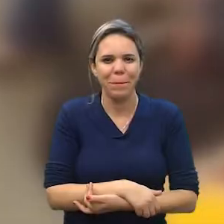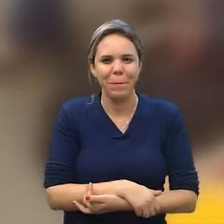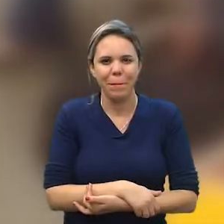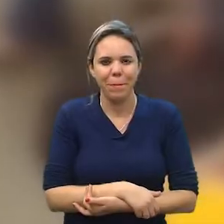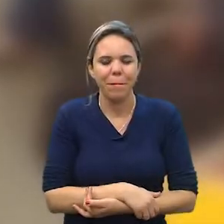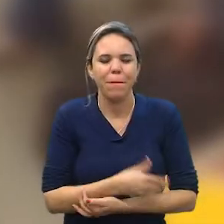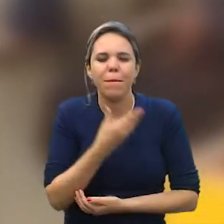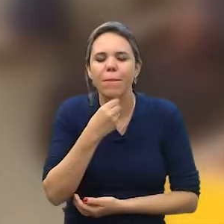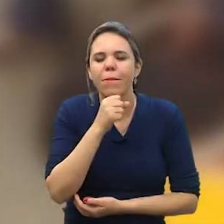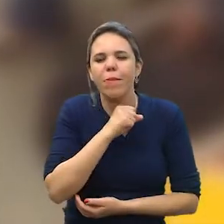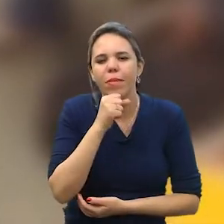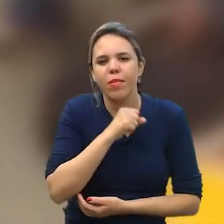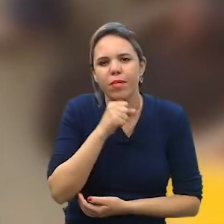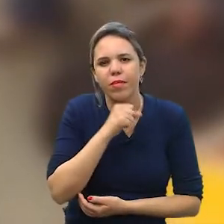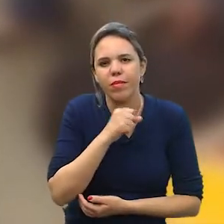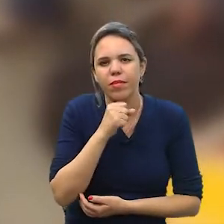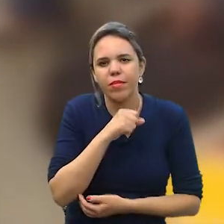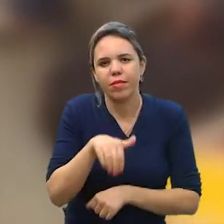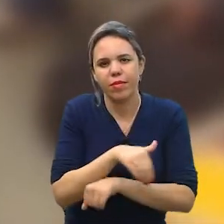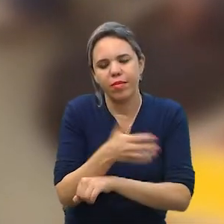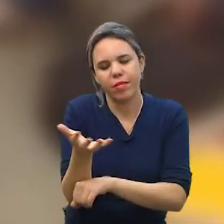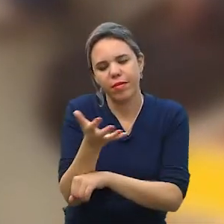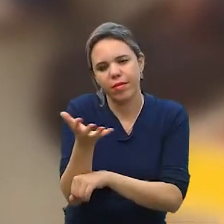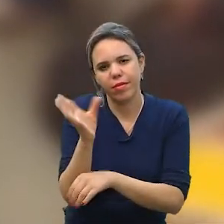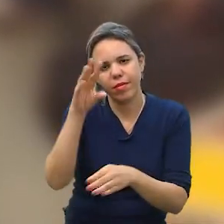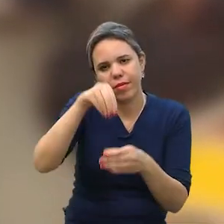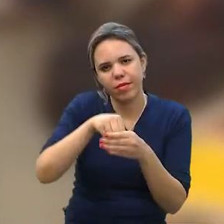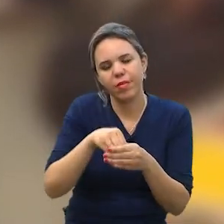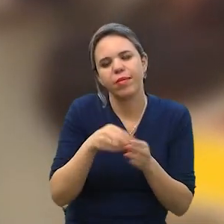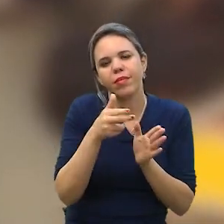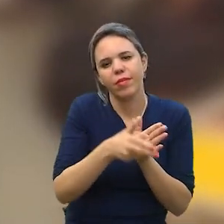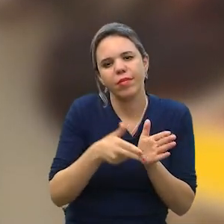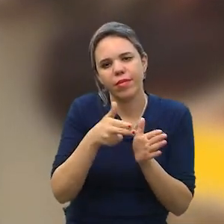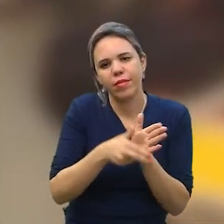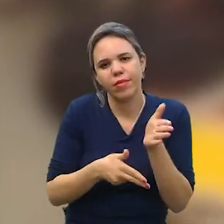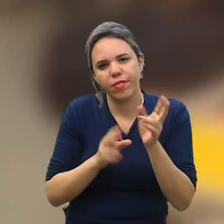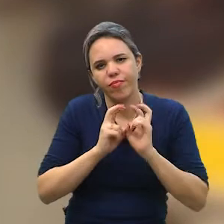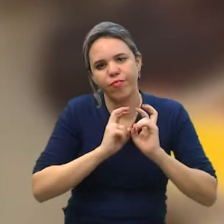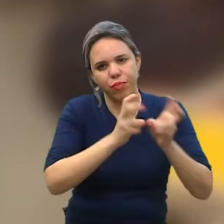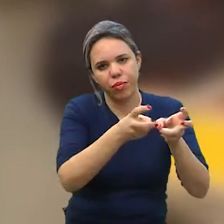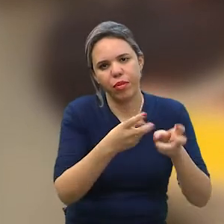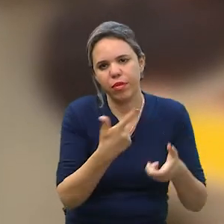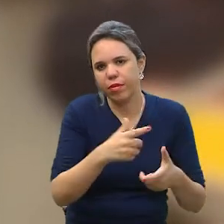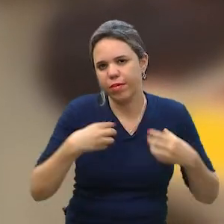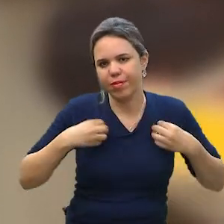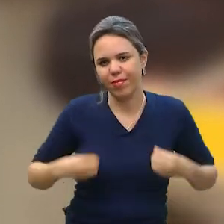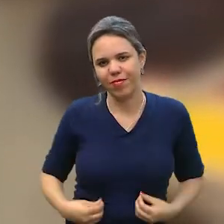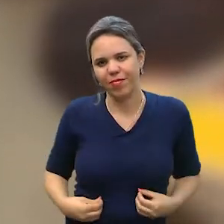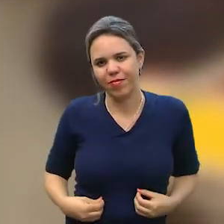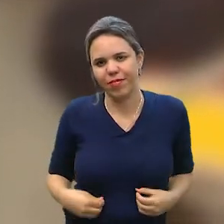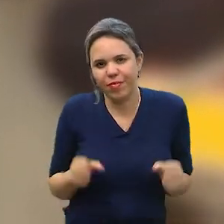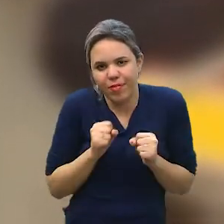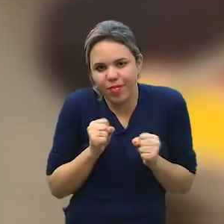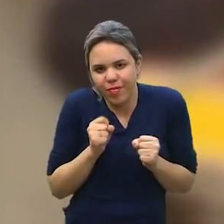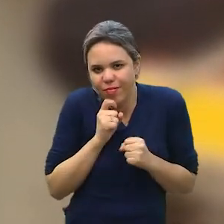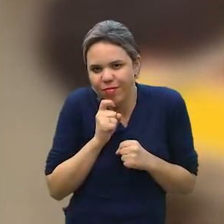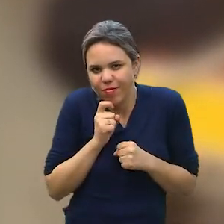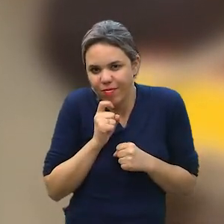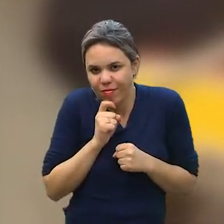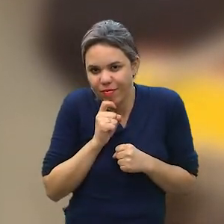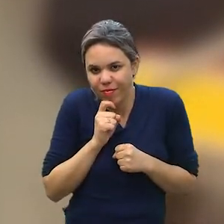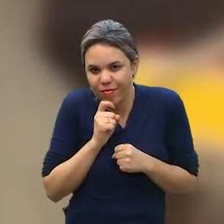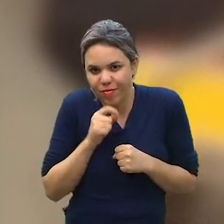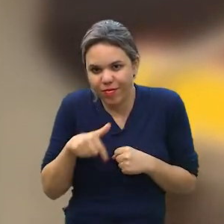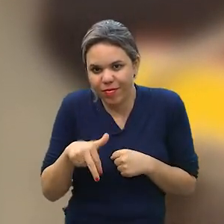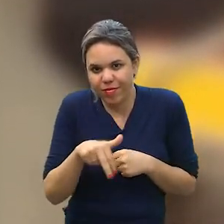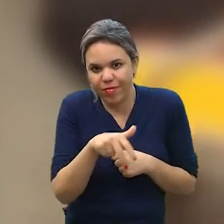E um idoso em situação de rua estava dentro do vagão deste metrô, sem camisa e tremendo de frio, a